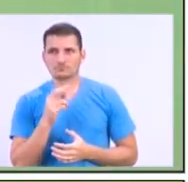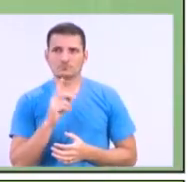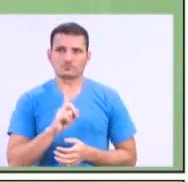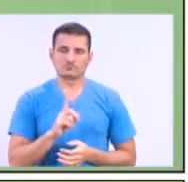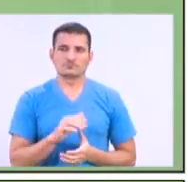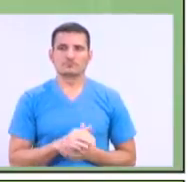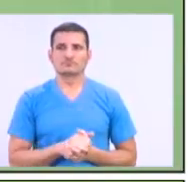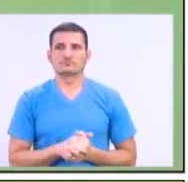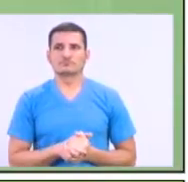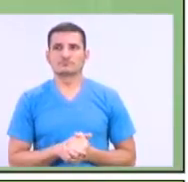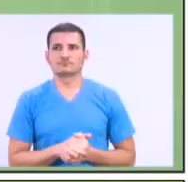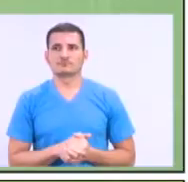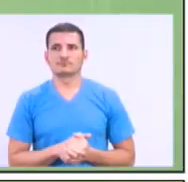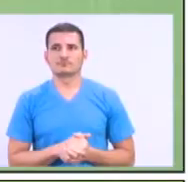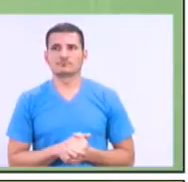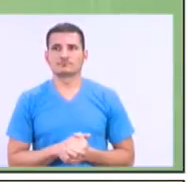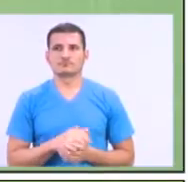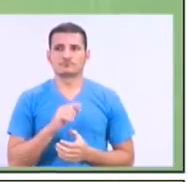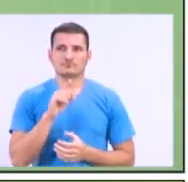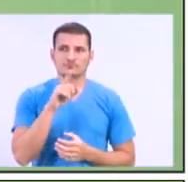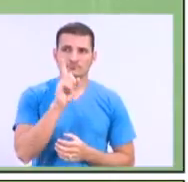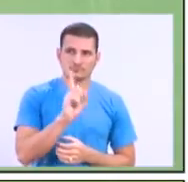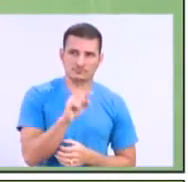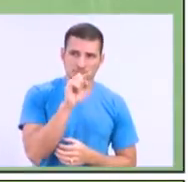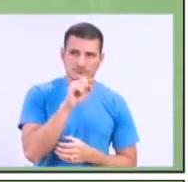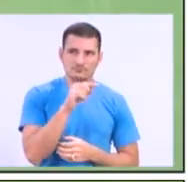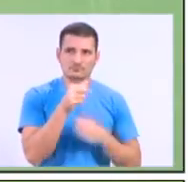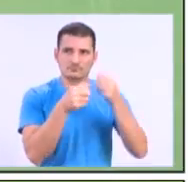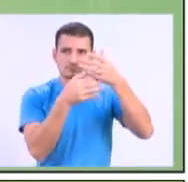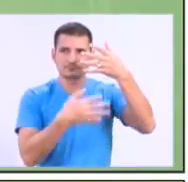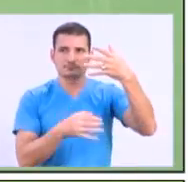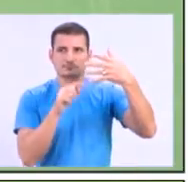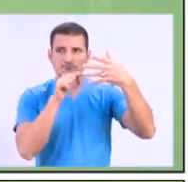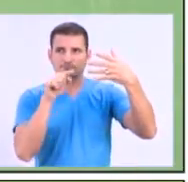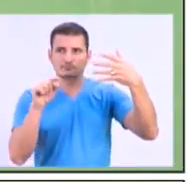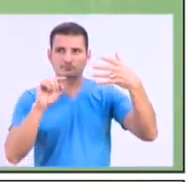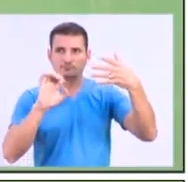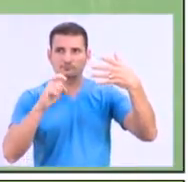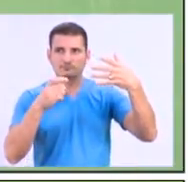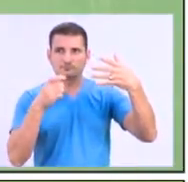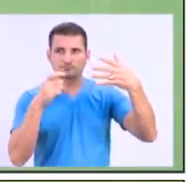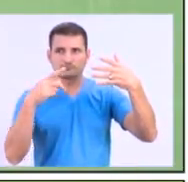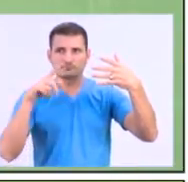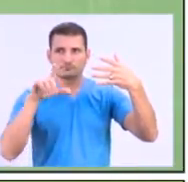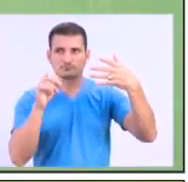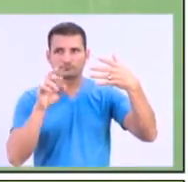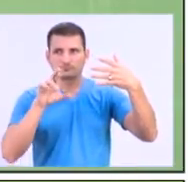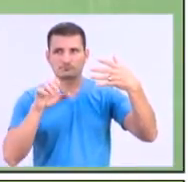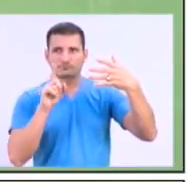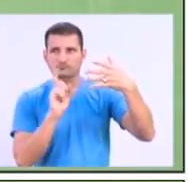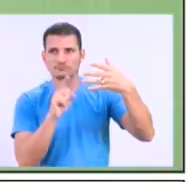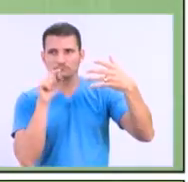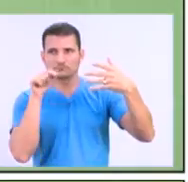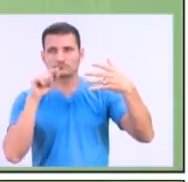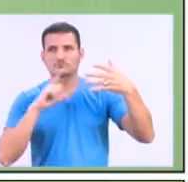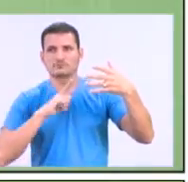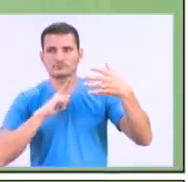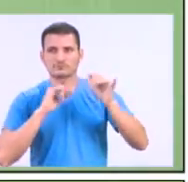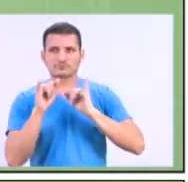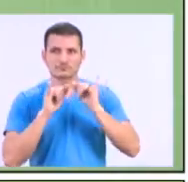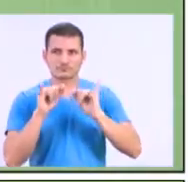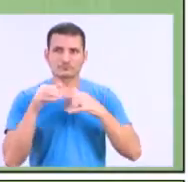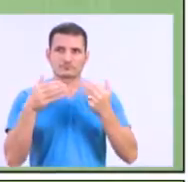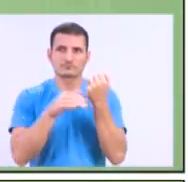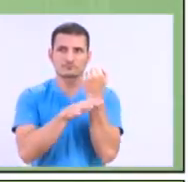você clicar aqui em Explorer, né, você vai ter as informações dizendo quais são os servidores que estão ativos